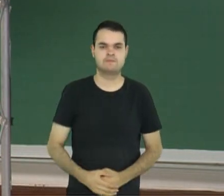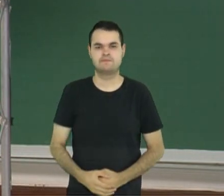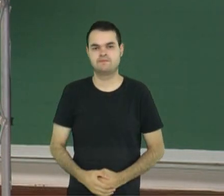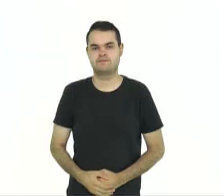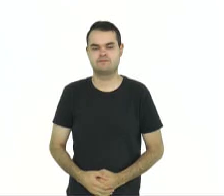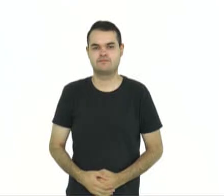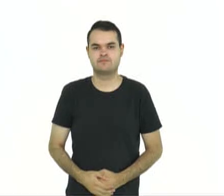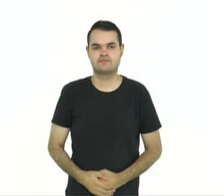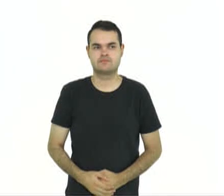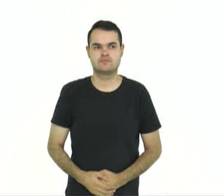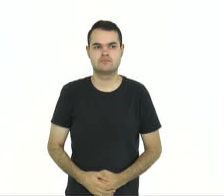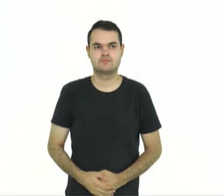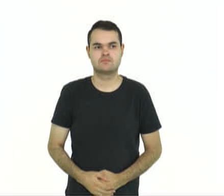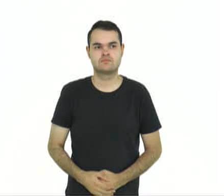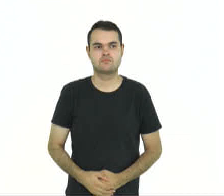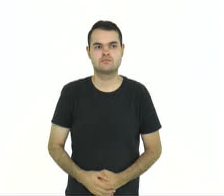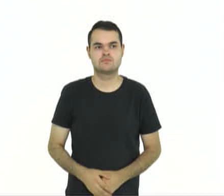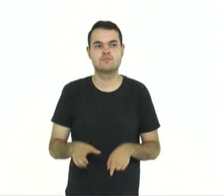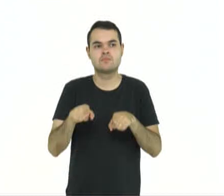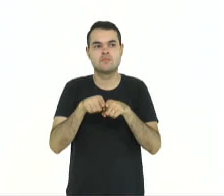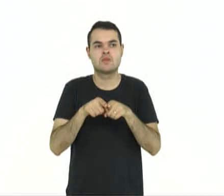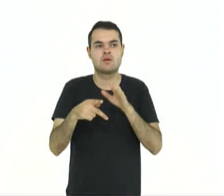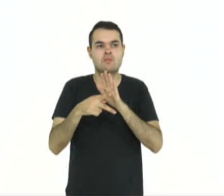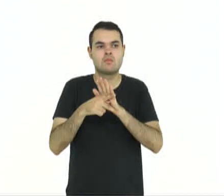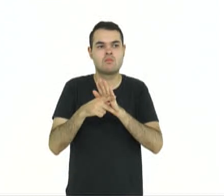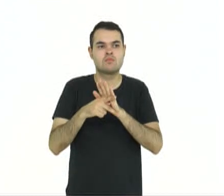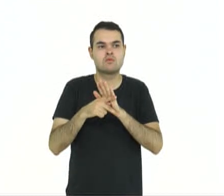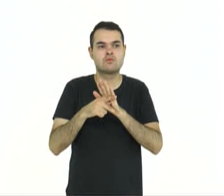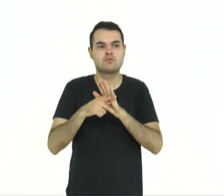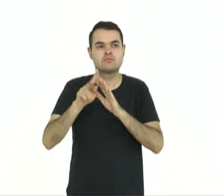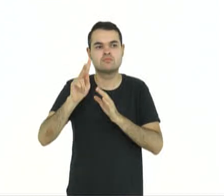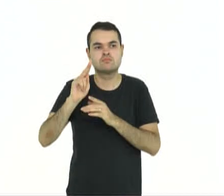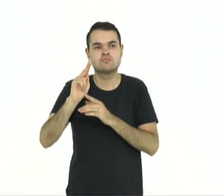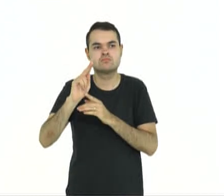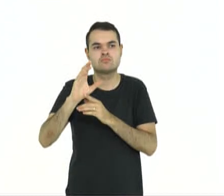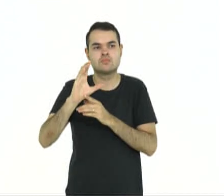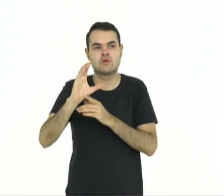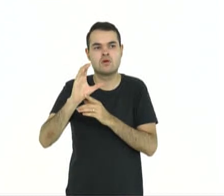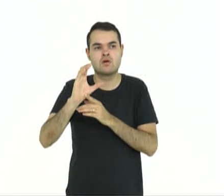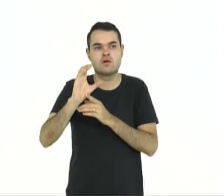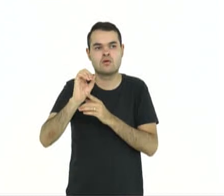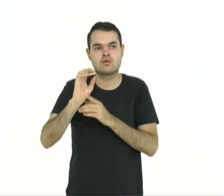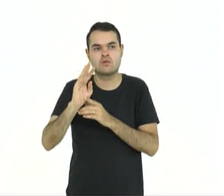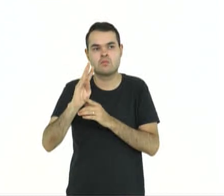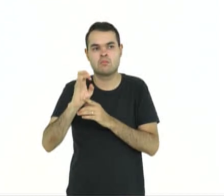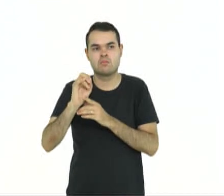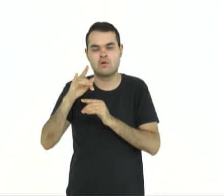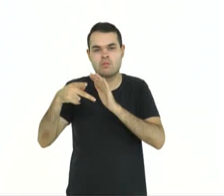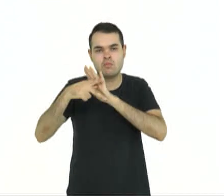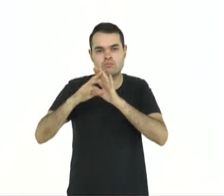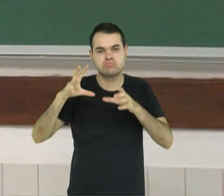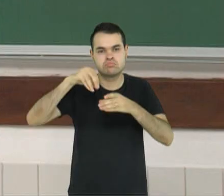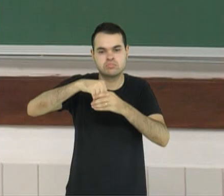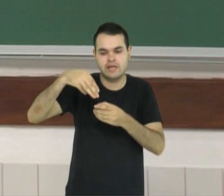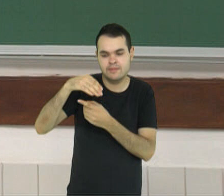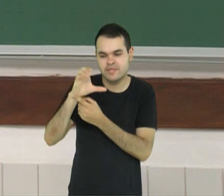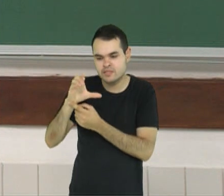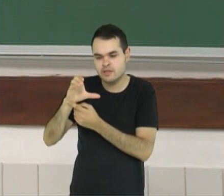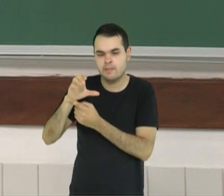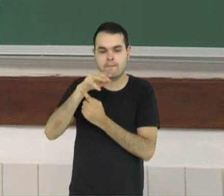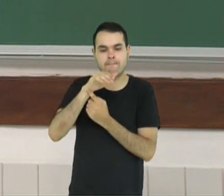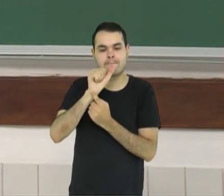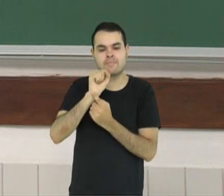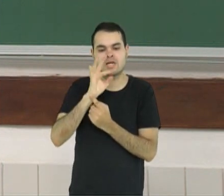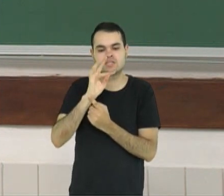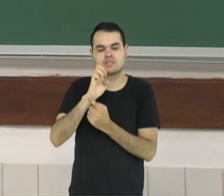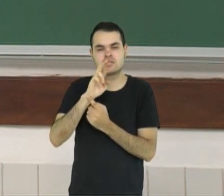Vou falar sobre Kate Cowboy, integrante do grupo do MC Grandmaster Flash. Grandmaster Flash, na